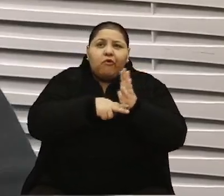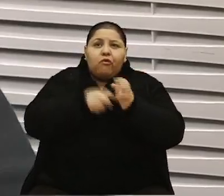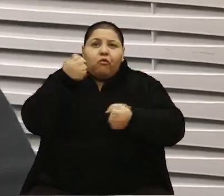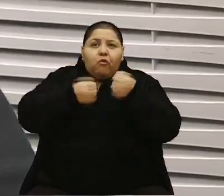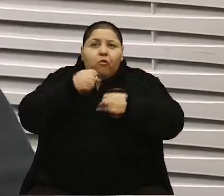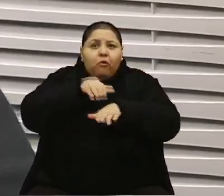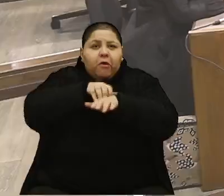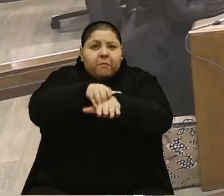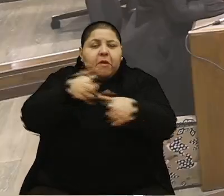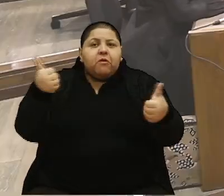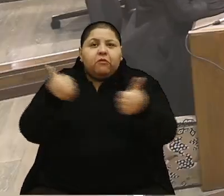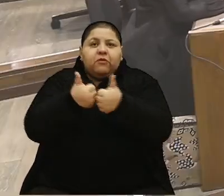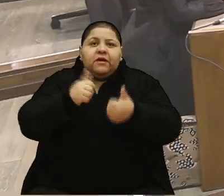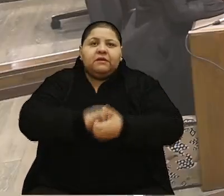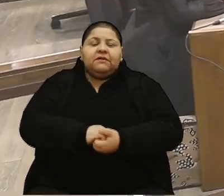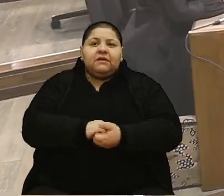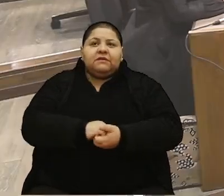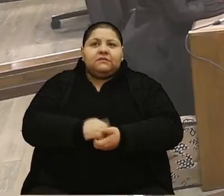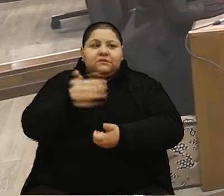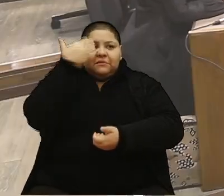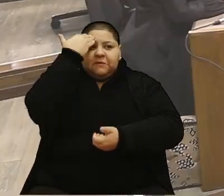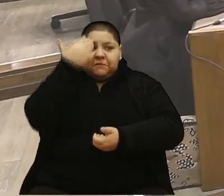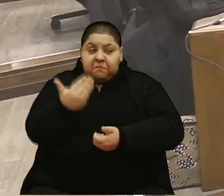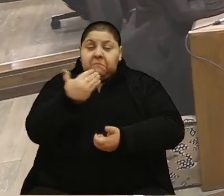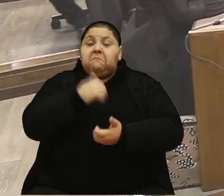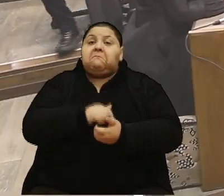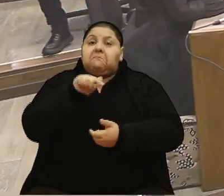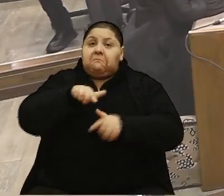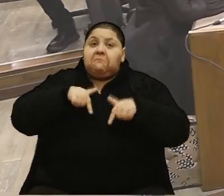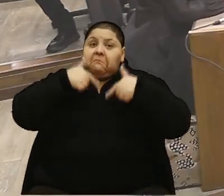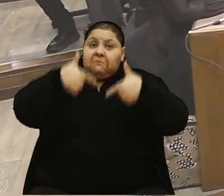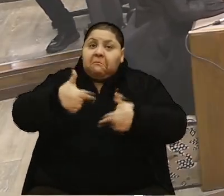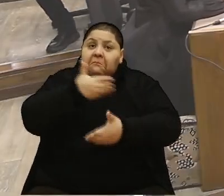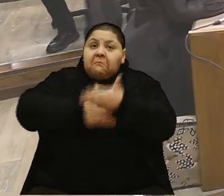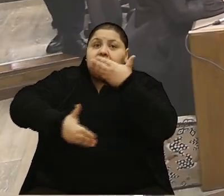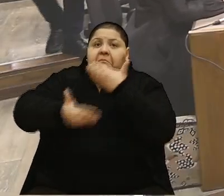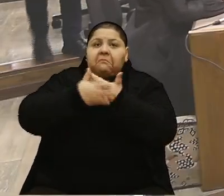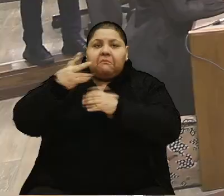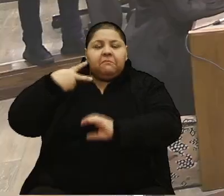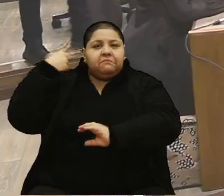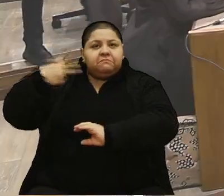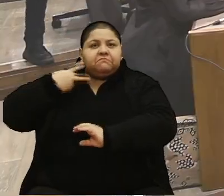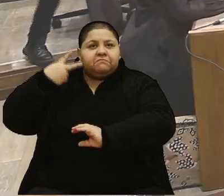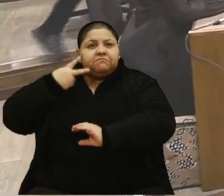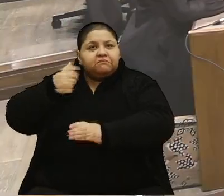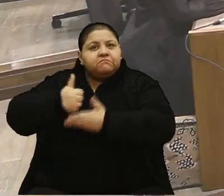junto. Isso aí, obrigado, vereadores. É isso, é uma ação conjunta de todos os vereadores